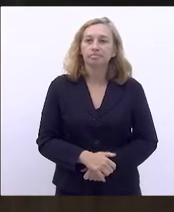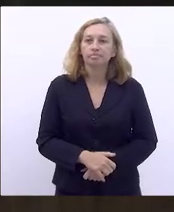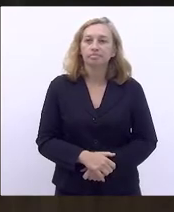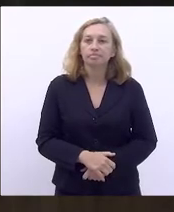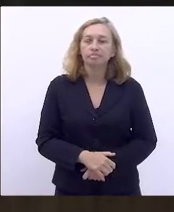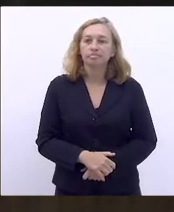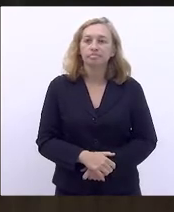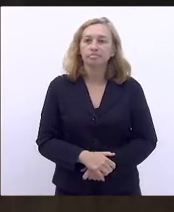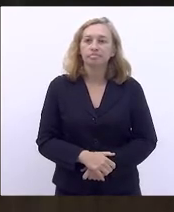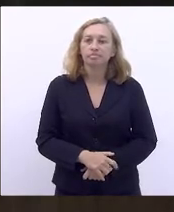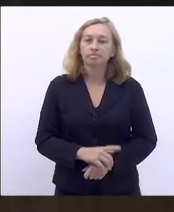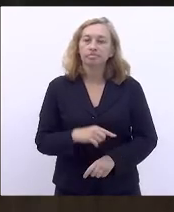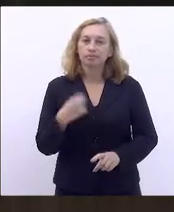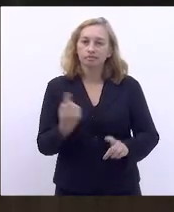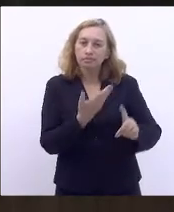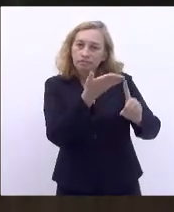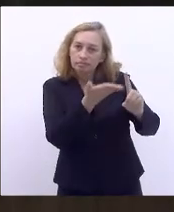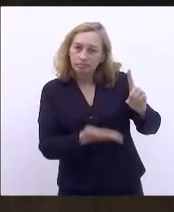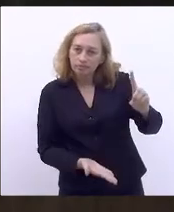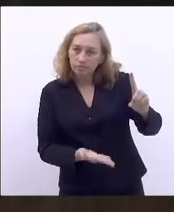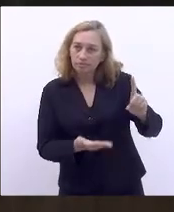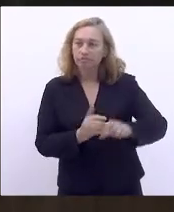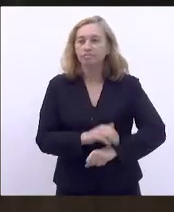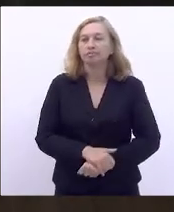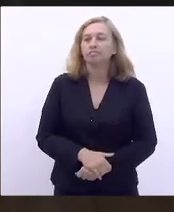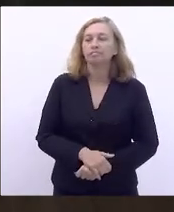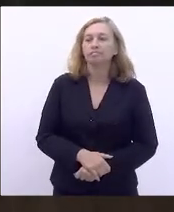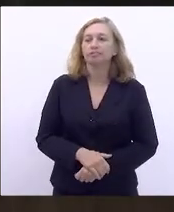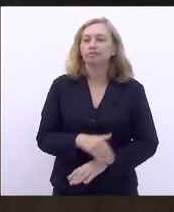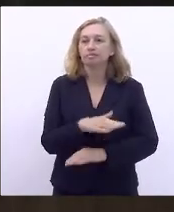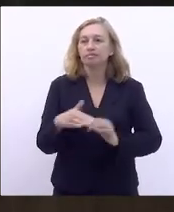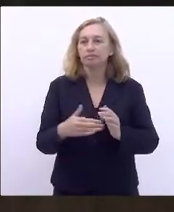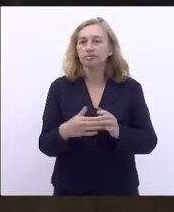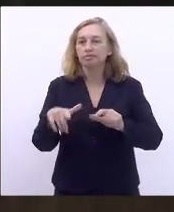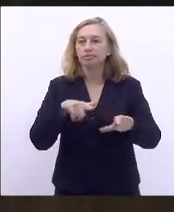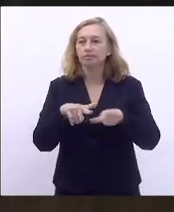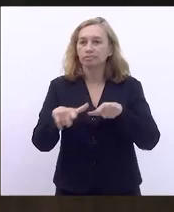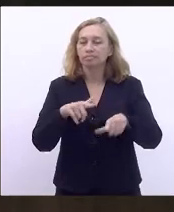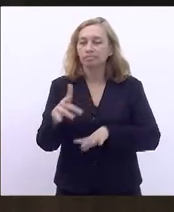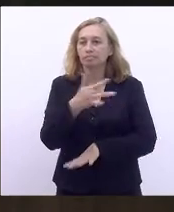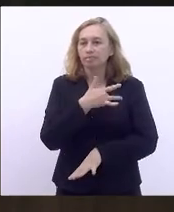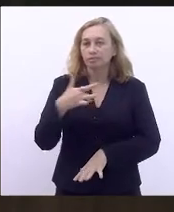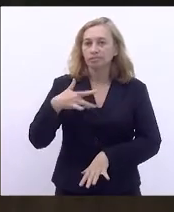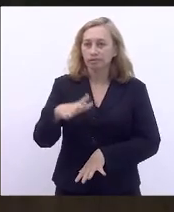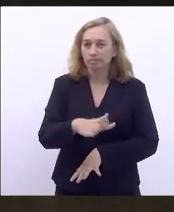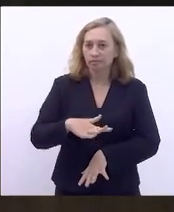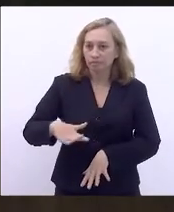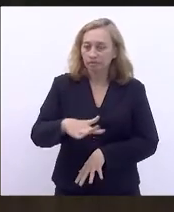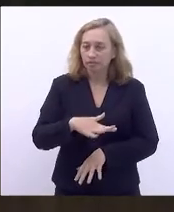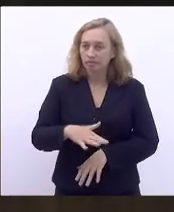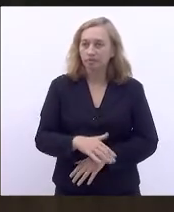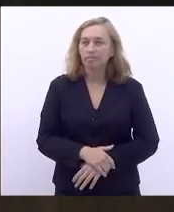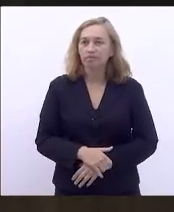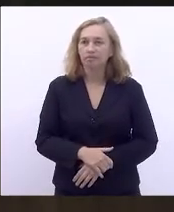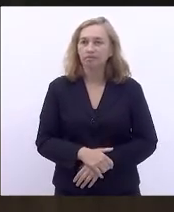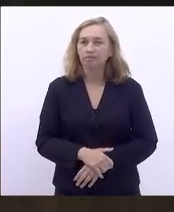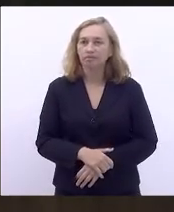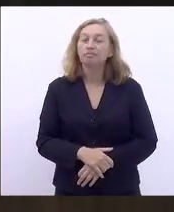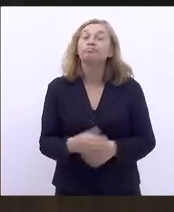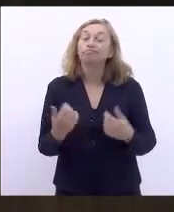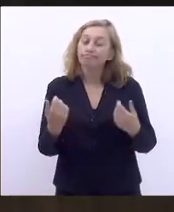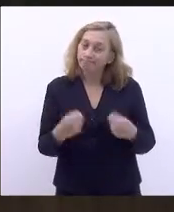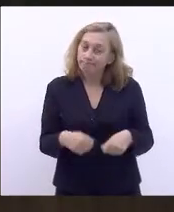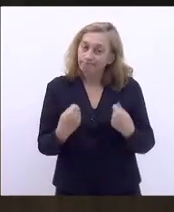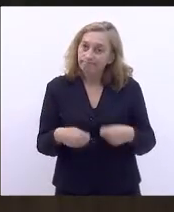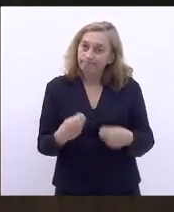estamos homenageando os trabalhadores da saúde. Daí a